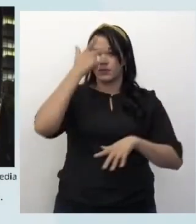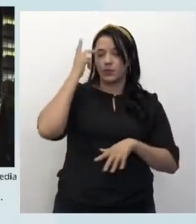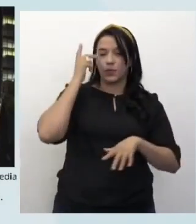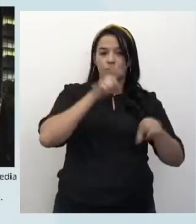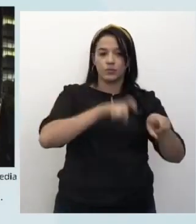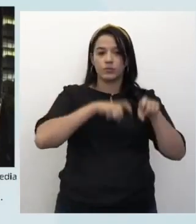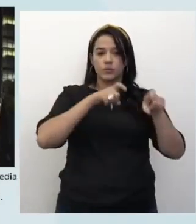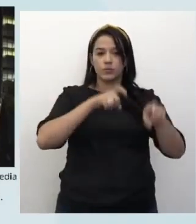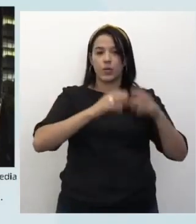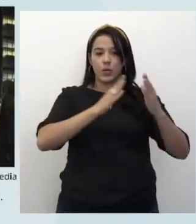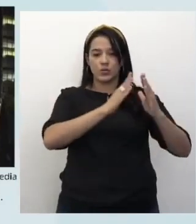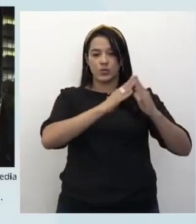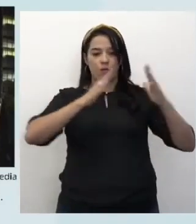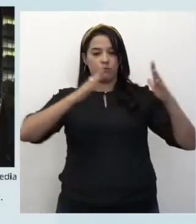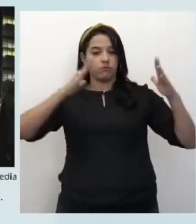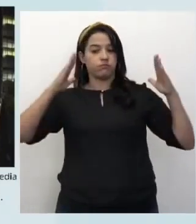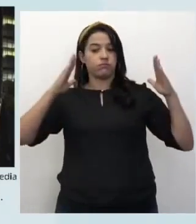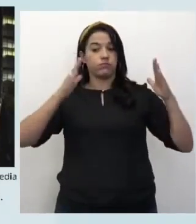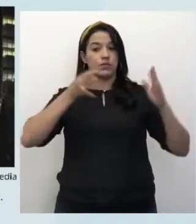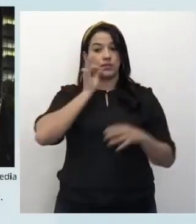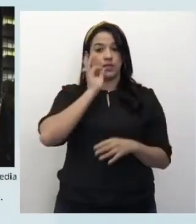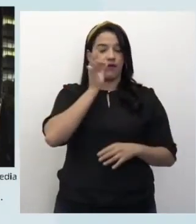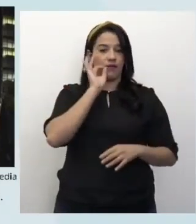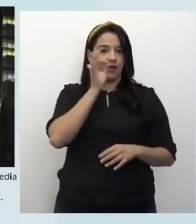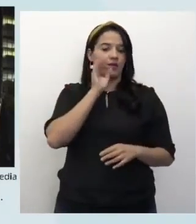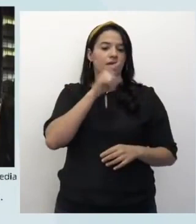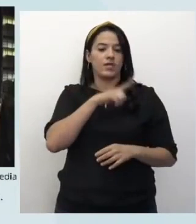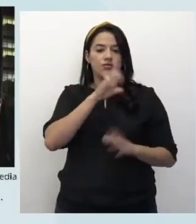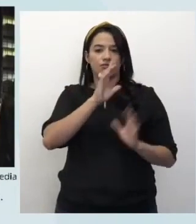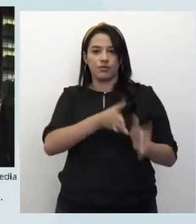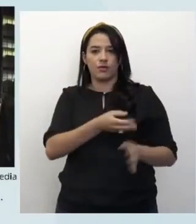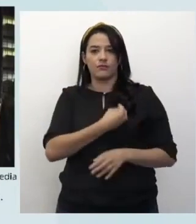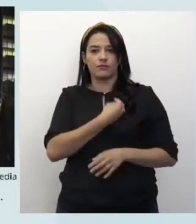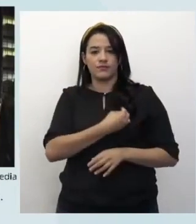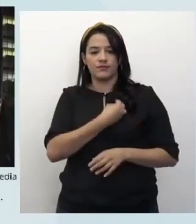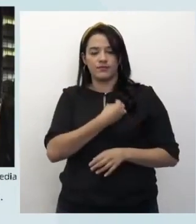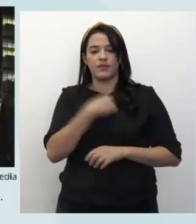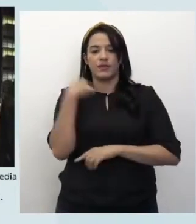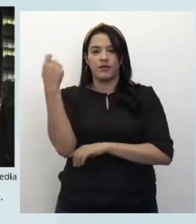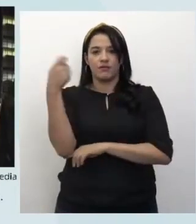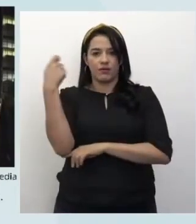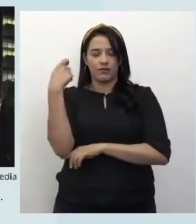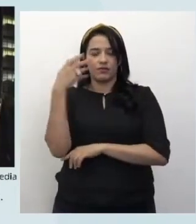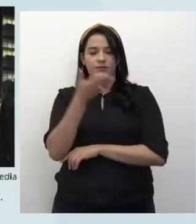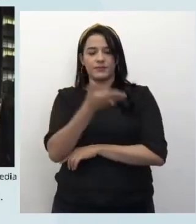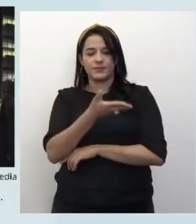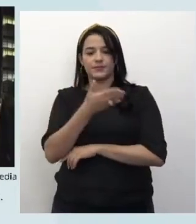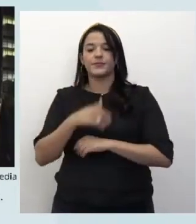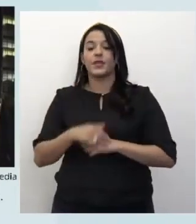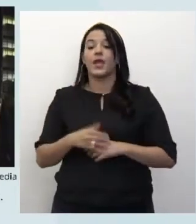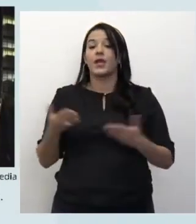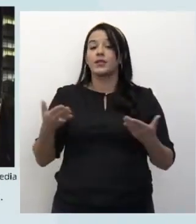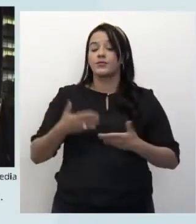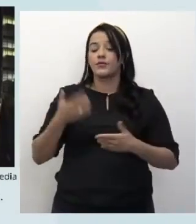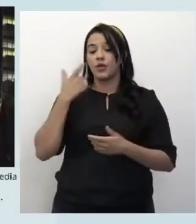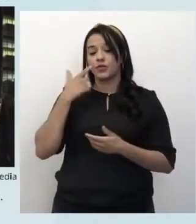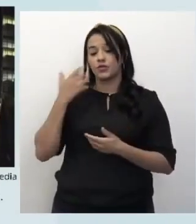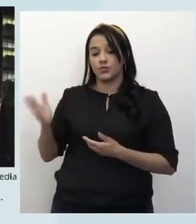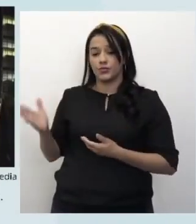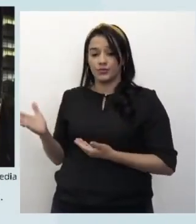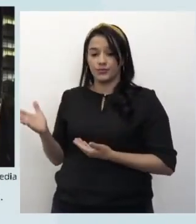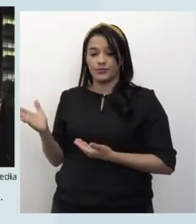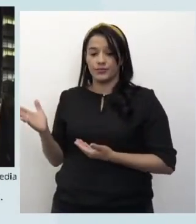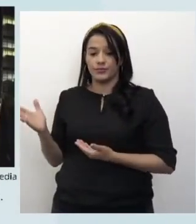né? Então eles moravam já na Avenida Paulista, né? E a gente vê a Avenida Paulista de hoje, né?